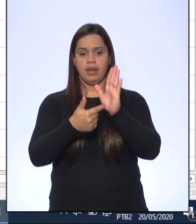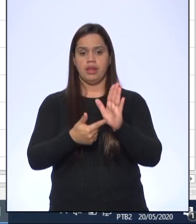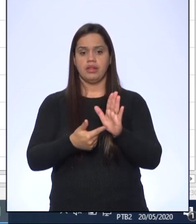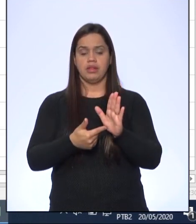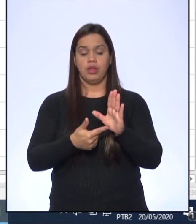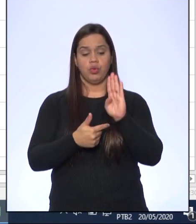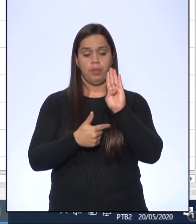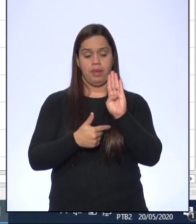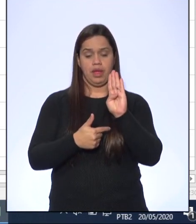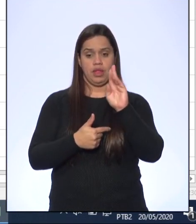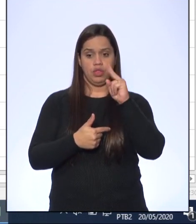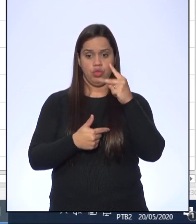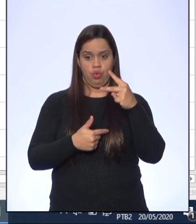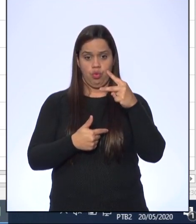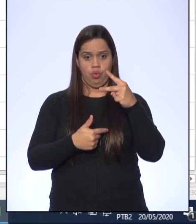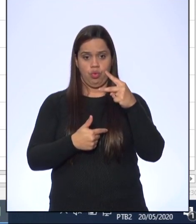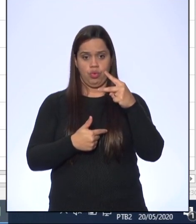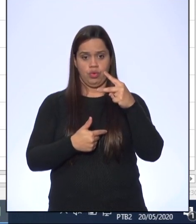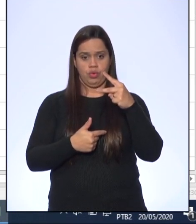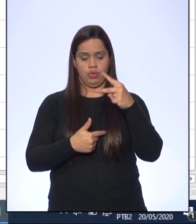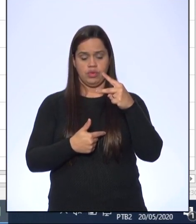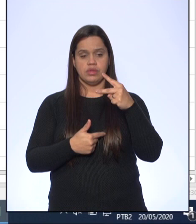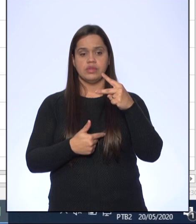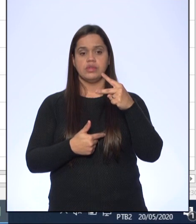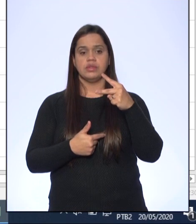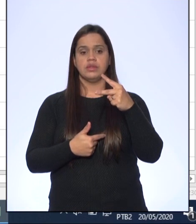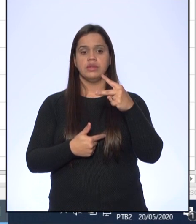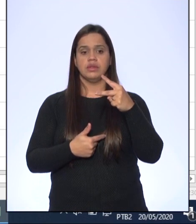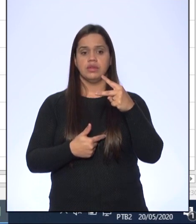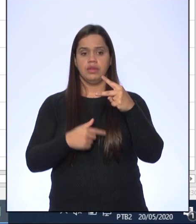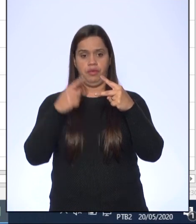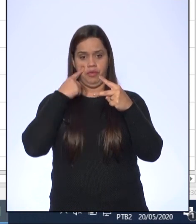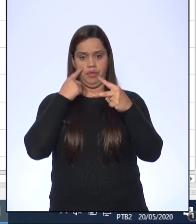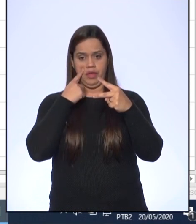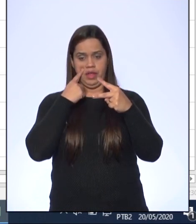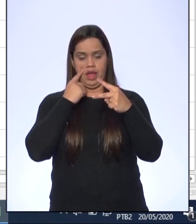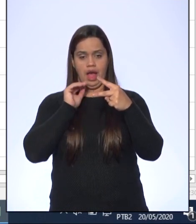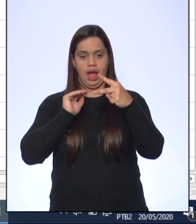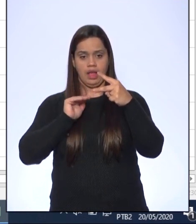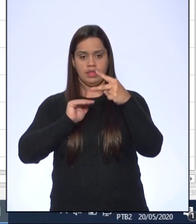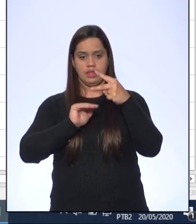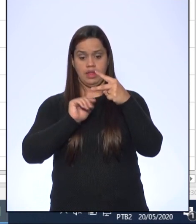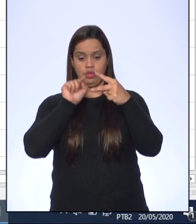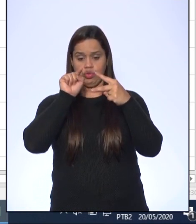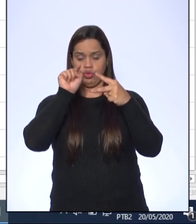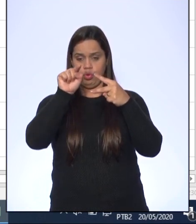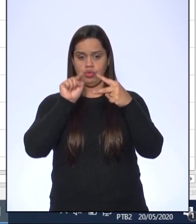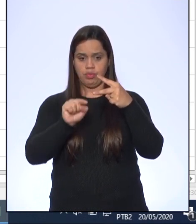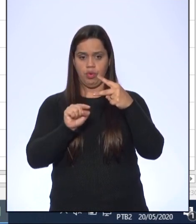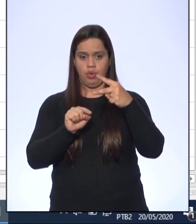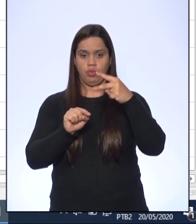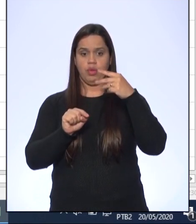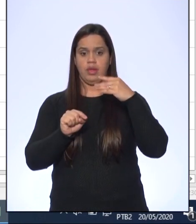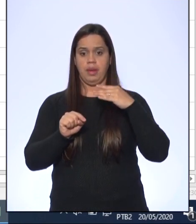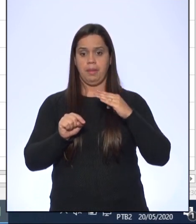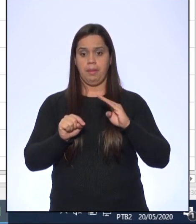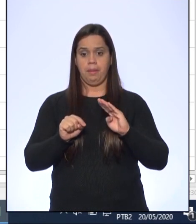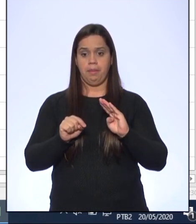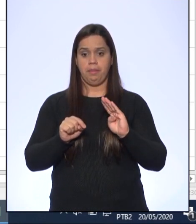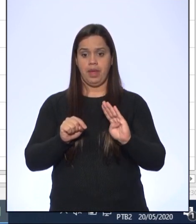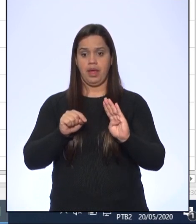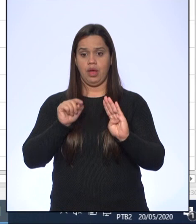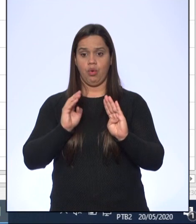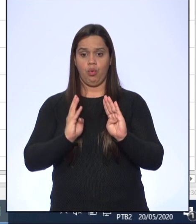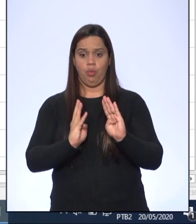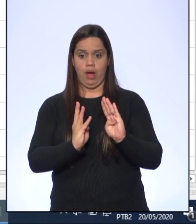indo do B2 aqui, ó, que é o 30, 2 pontos até onde ela tá indo, que é o